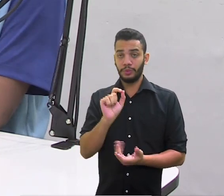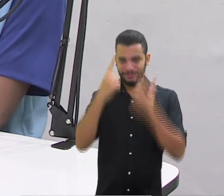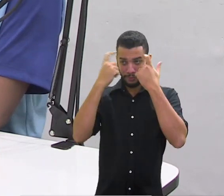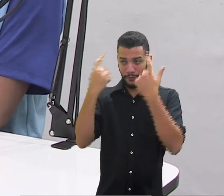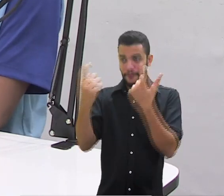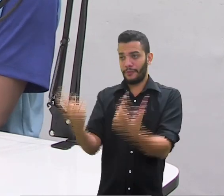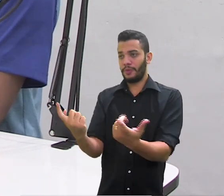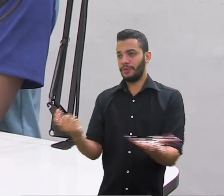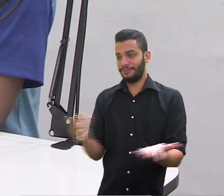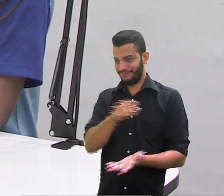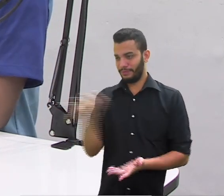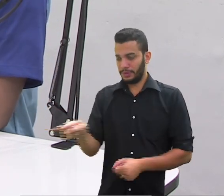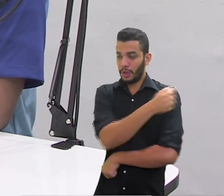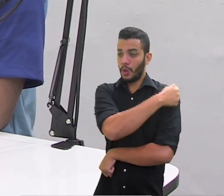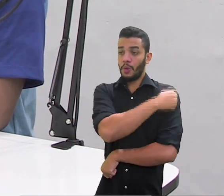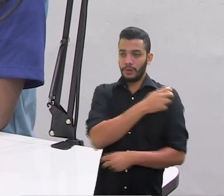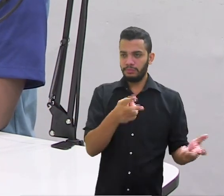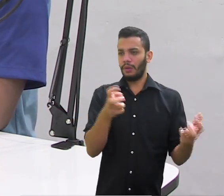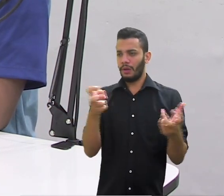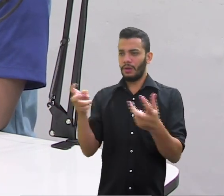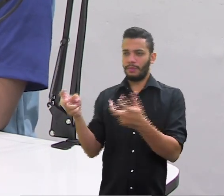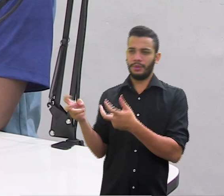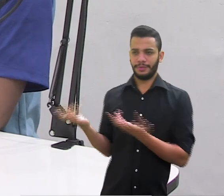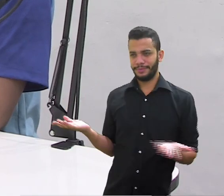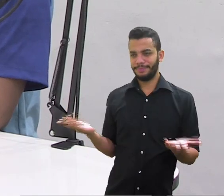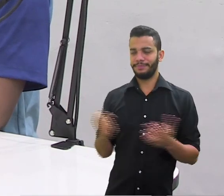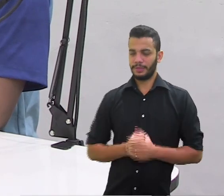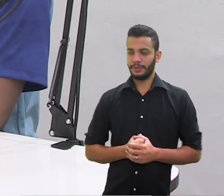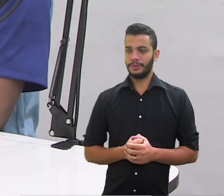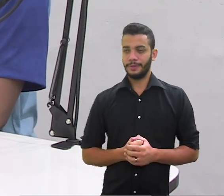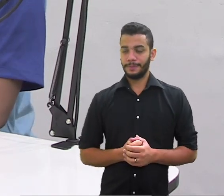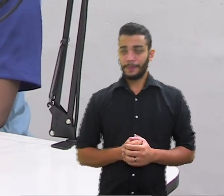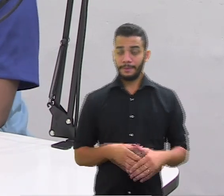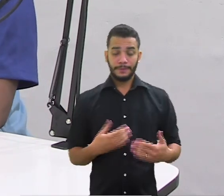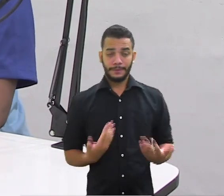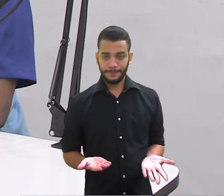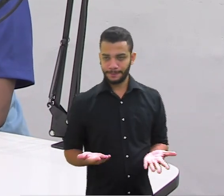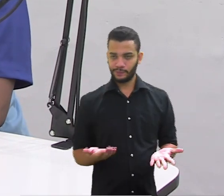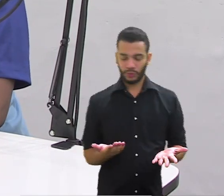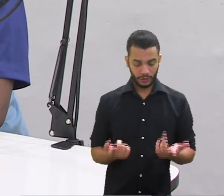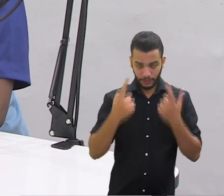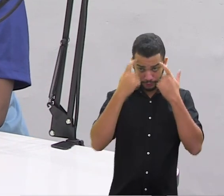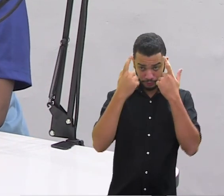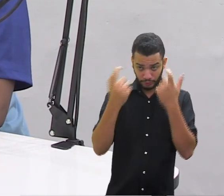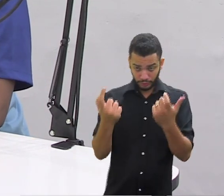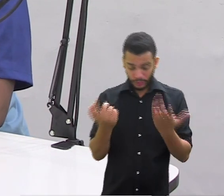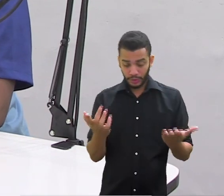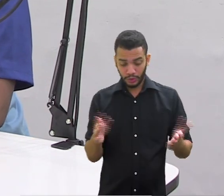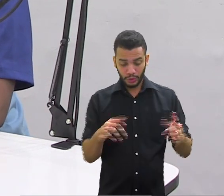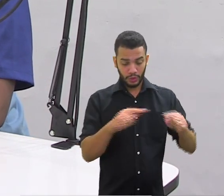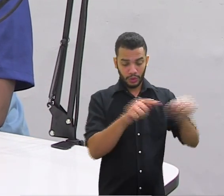estudantes, vocês, convivem a maioria do tempo, não é isso? Sim. A violência dos estudantes e também a